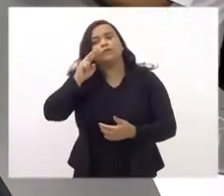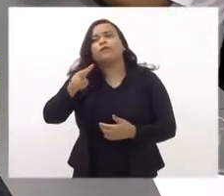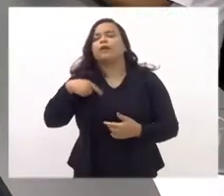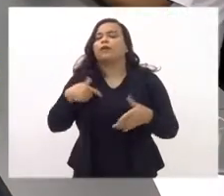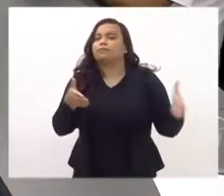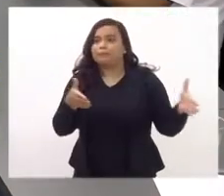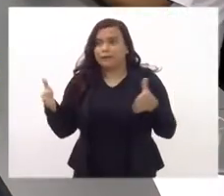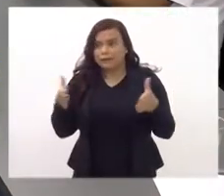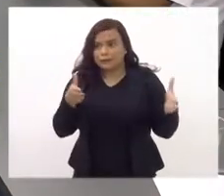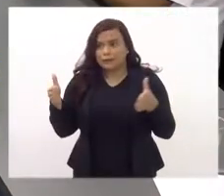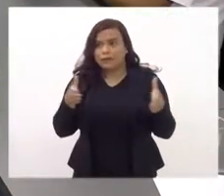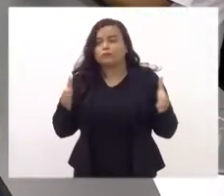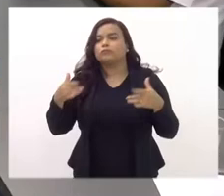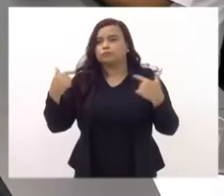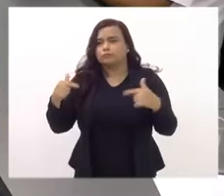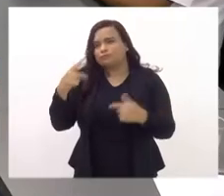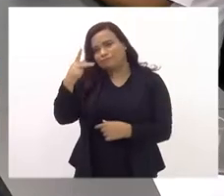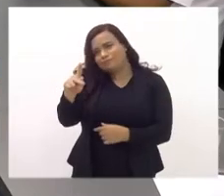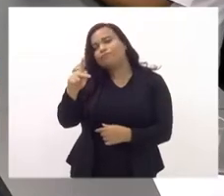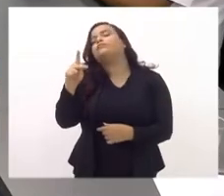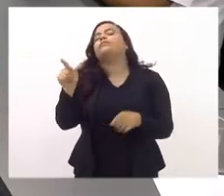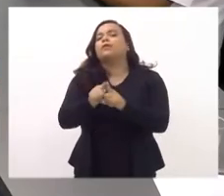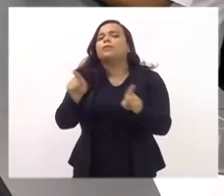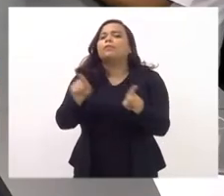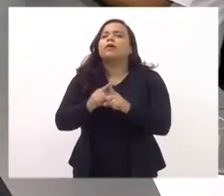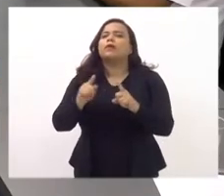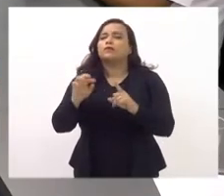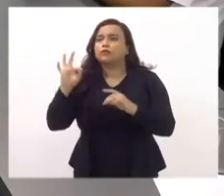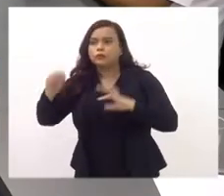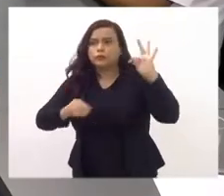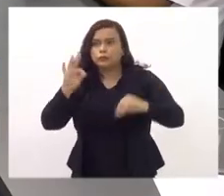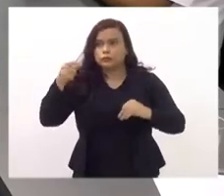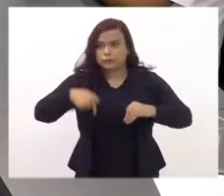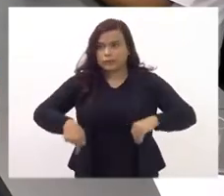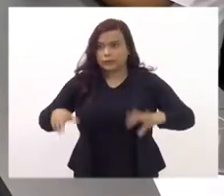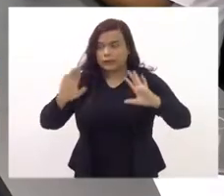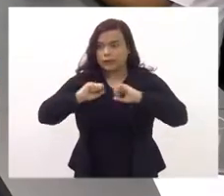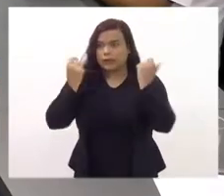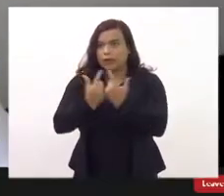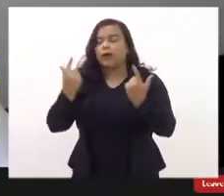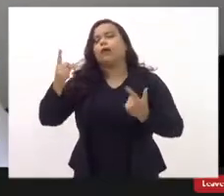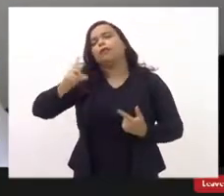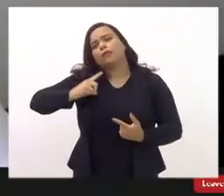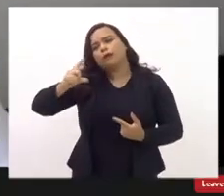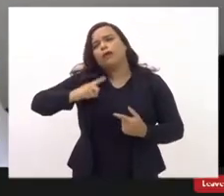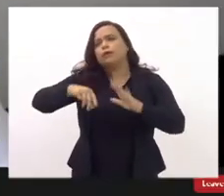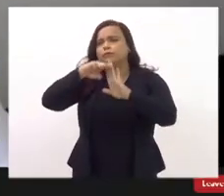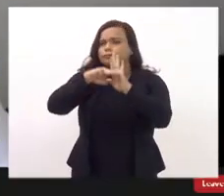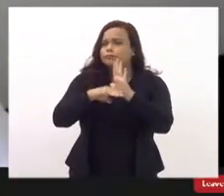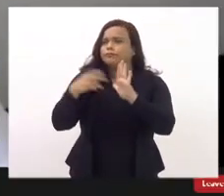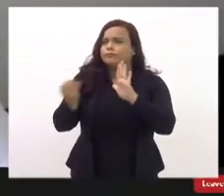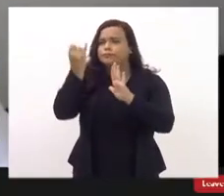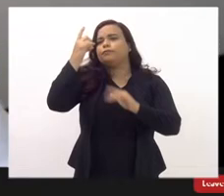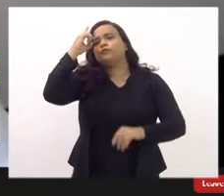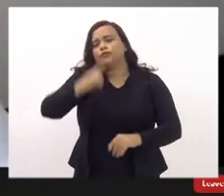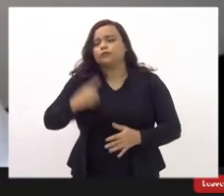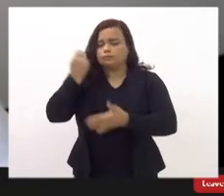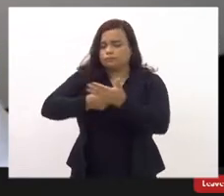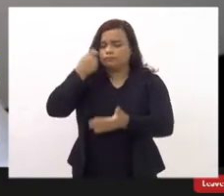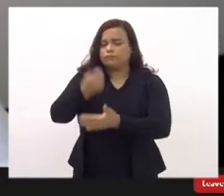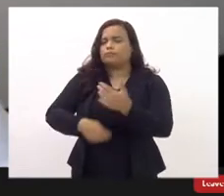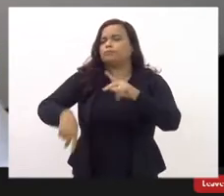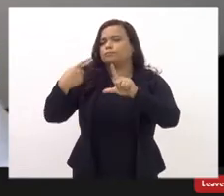ao lado do mandato de Vossa Excelência, de outros mandatos e mandatos aqui na Casa, que tem lutado pelo direito ao passe